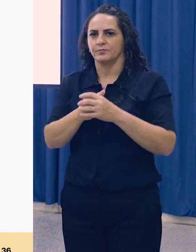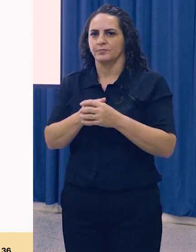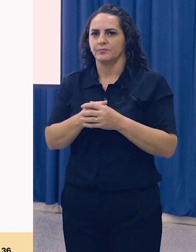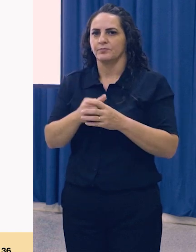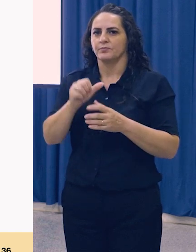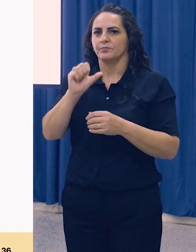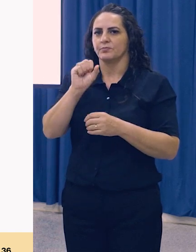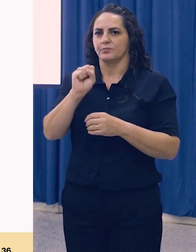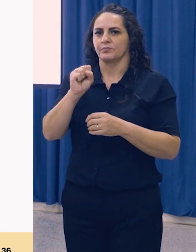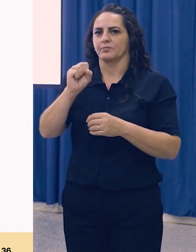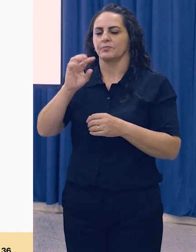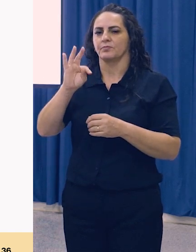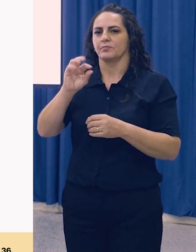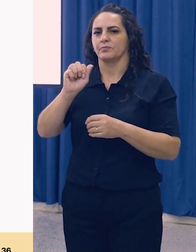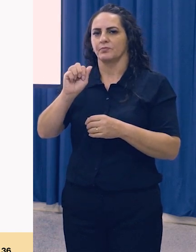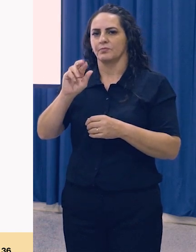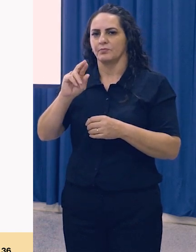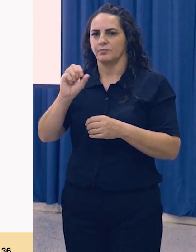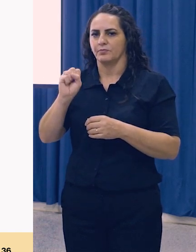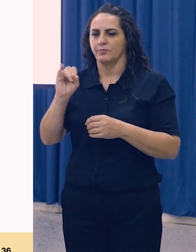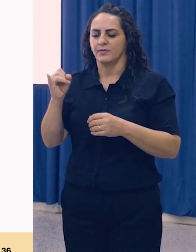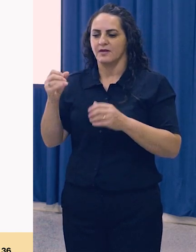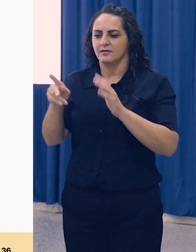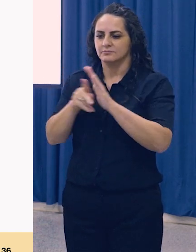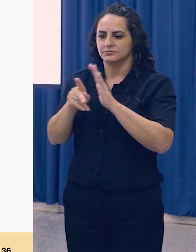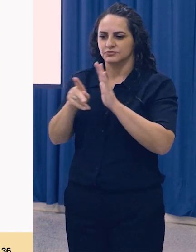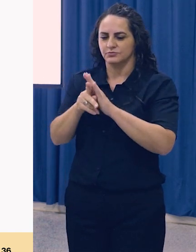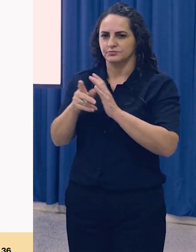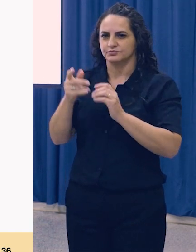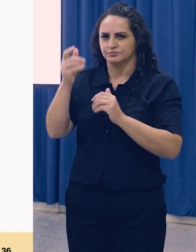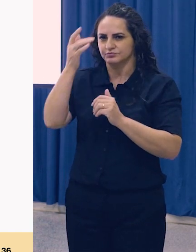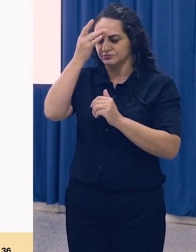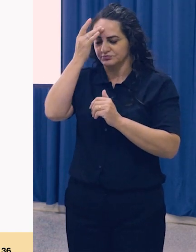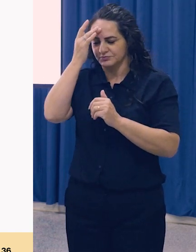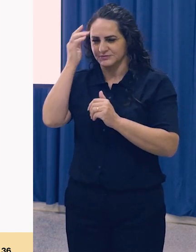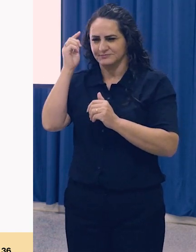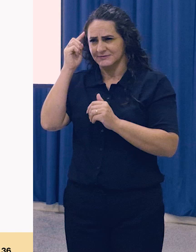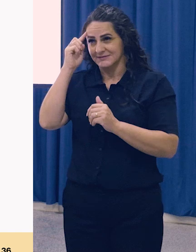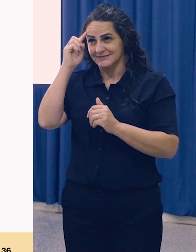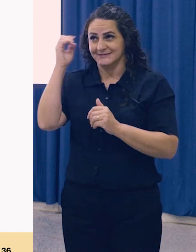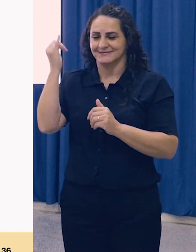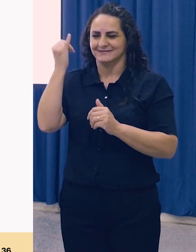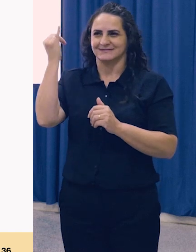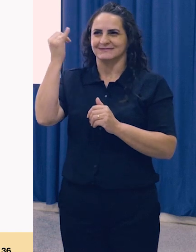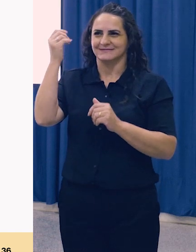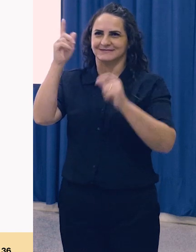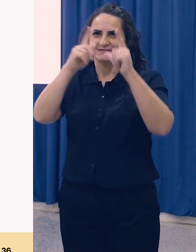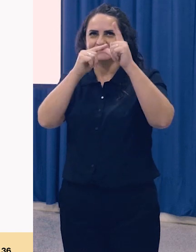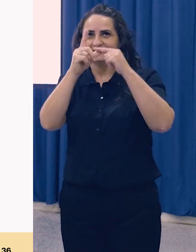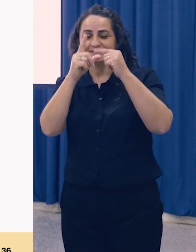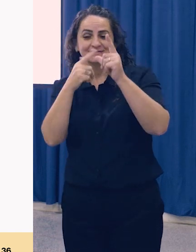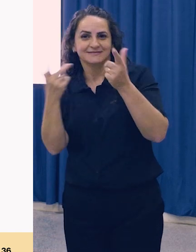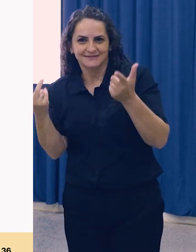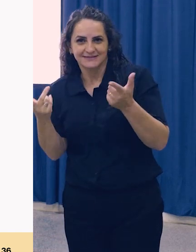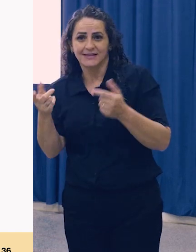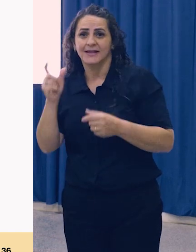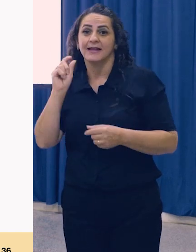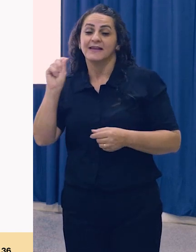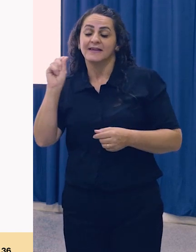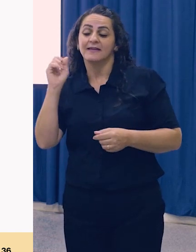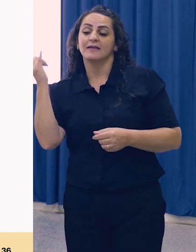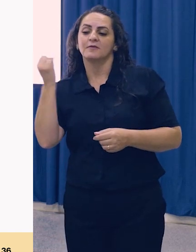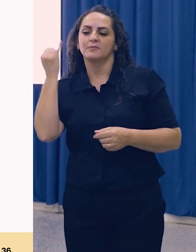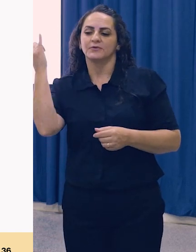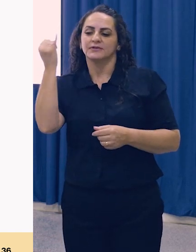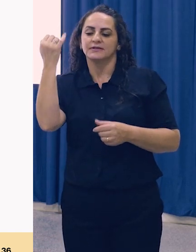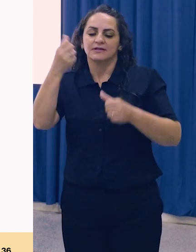Star System, que é o sistema da estrela, eu vou falar isso mais para frente, mas basicamente é você falar quem de importante está no